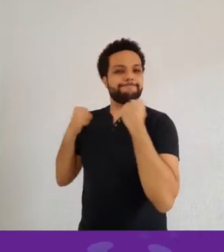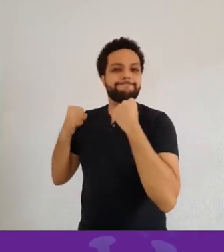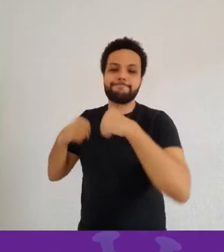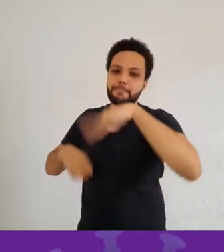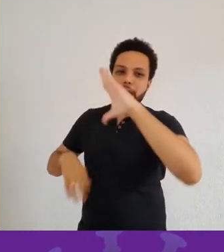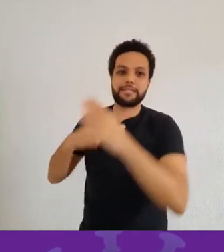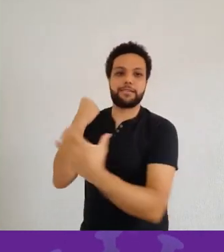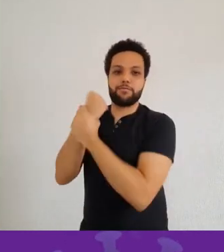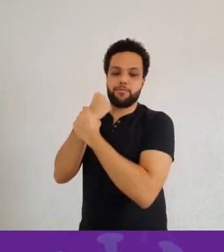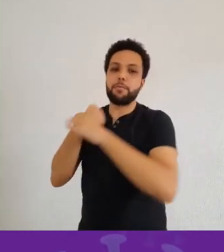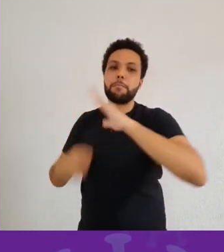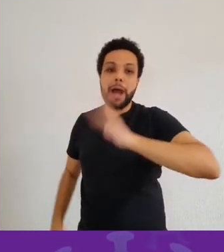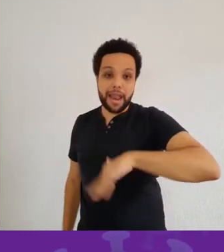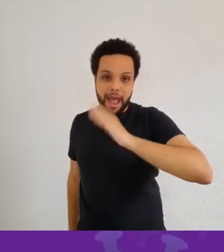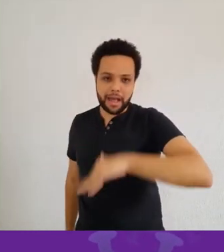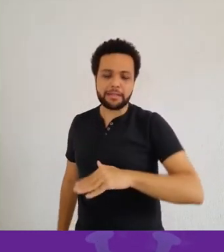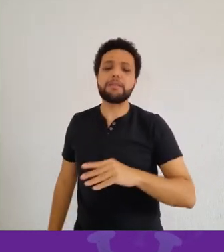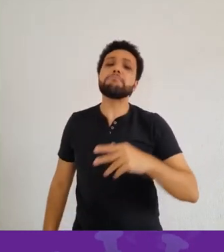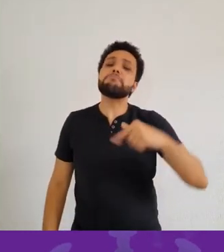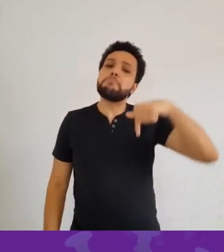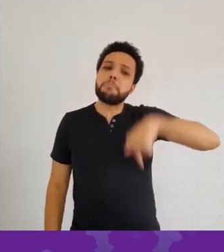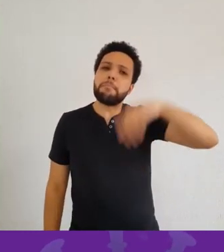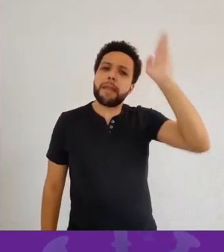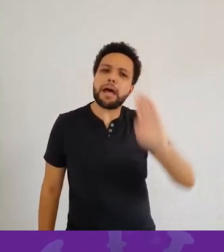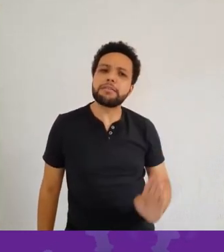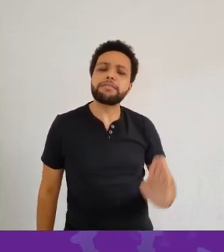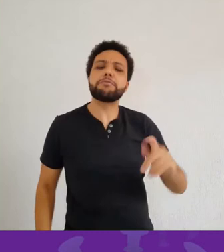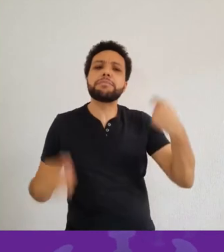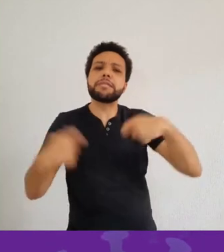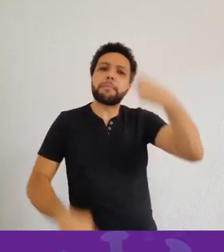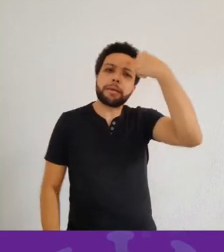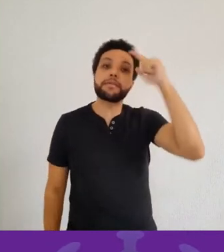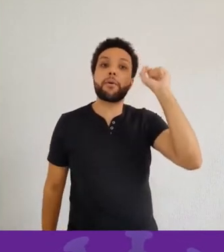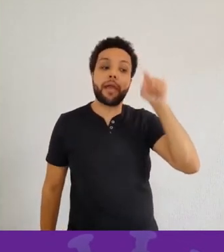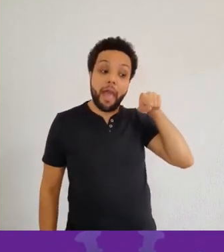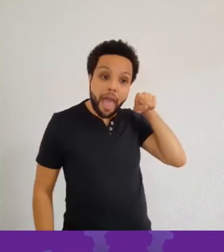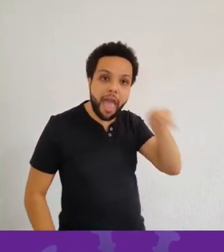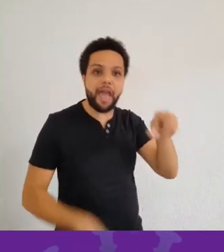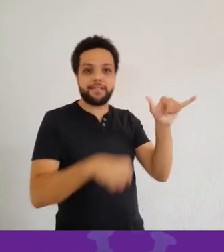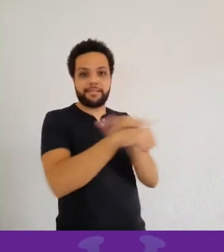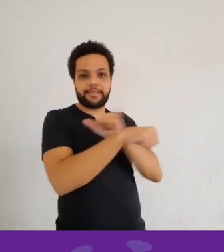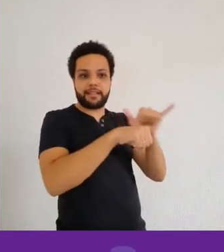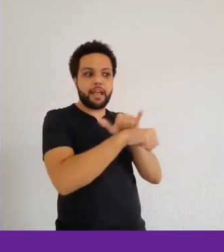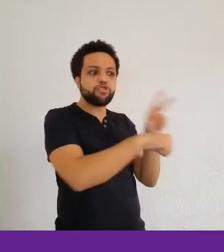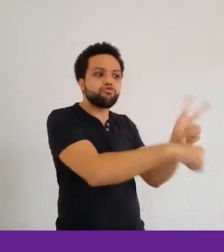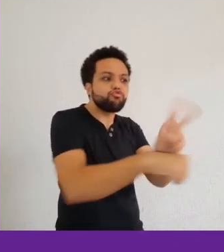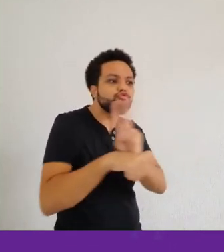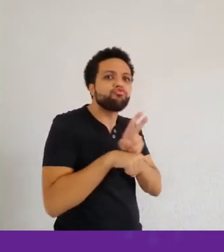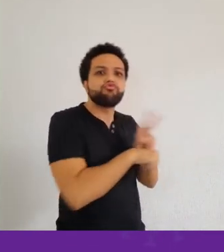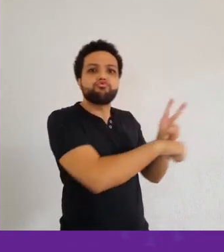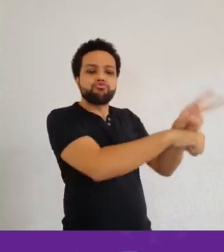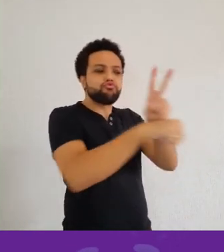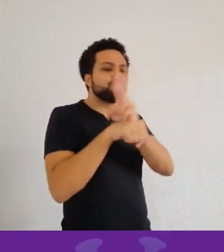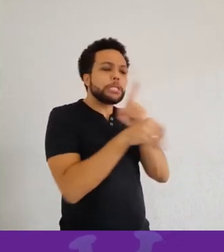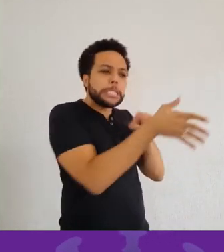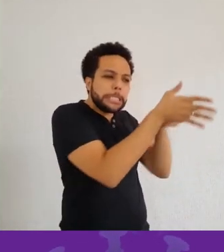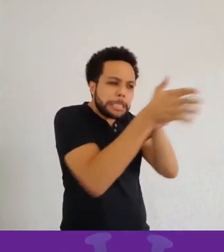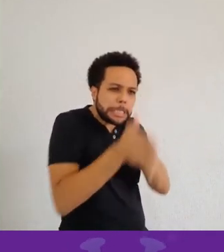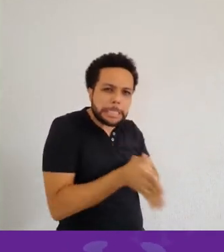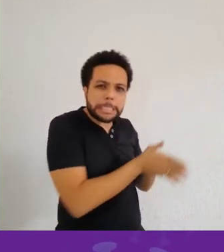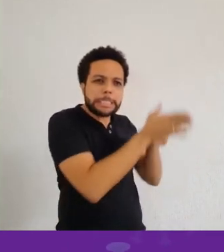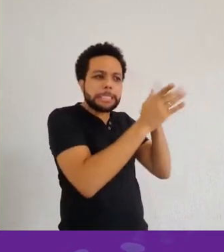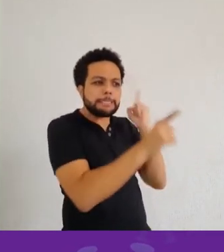o mais eficiente e mais barata então que o país precisa pensar agora investir duramente na melhoria da